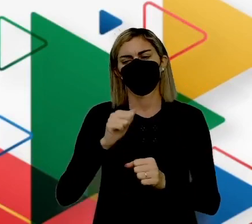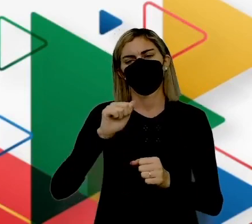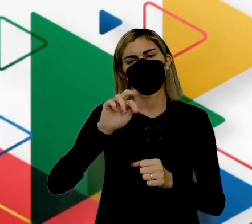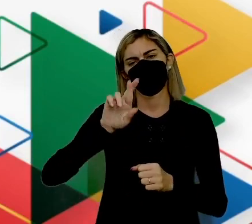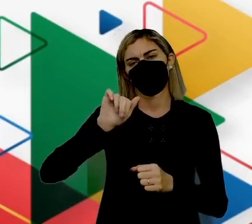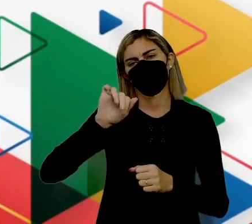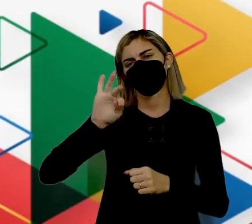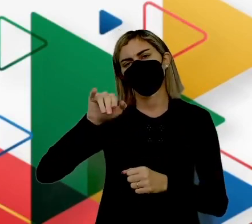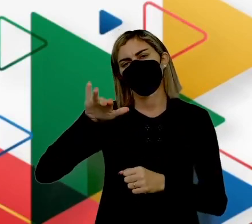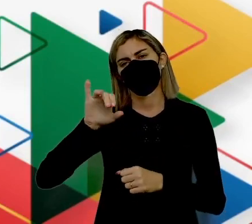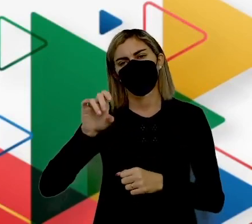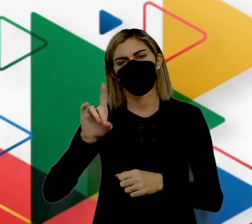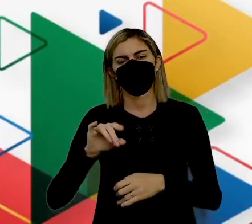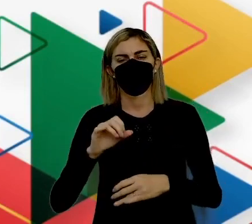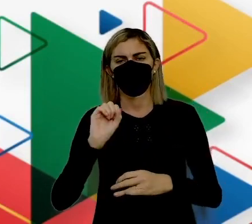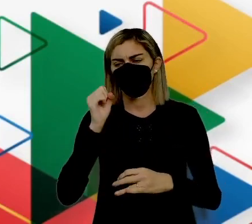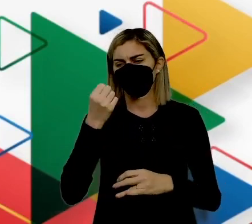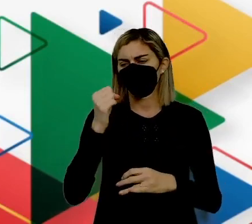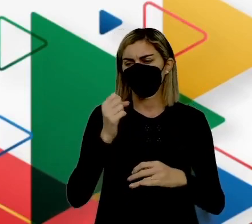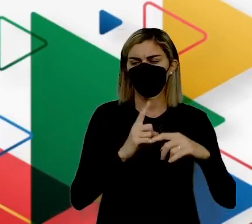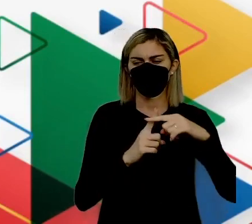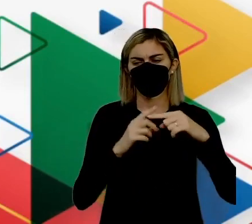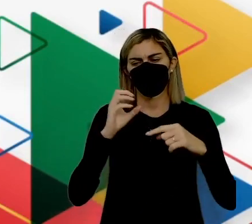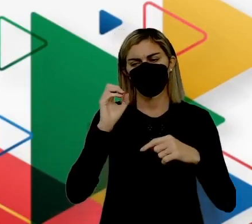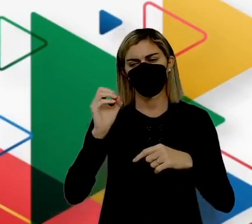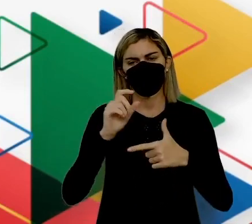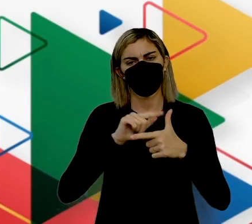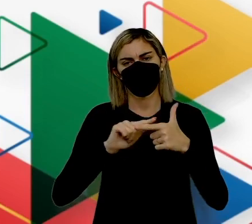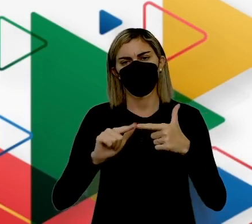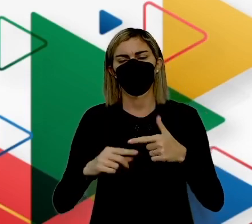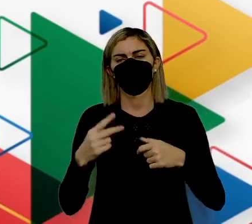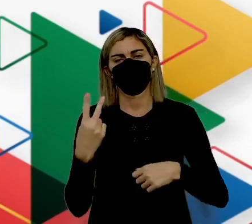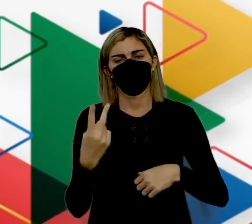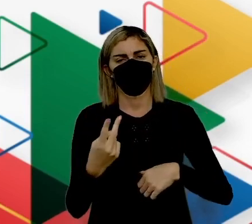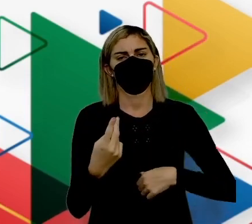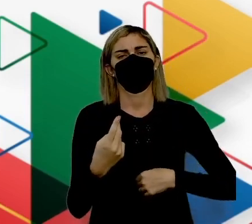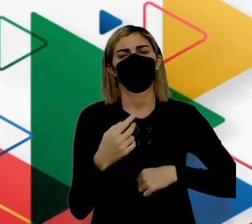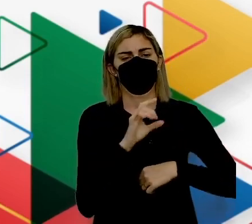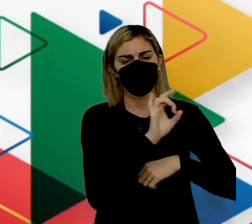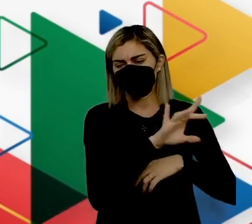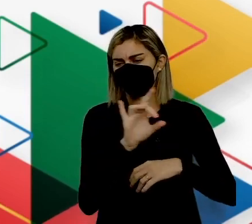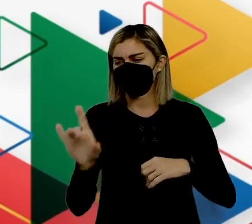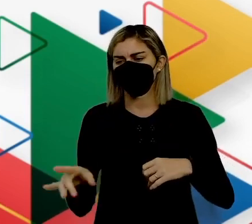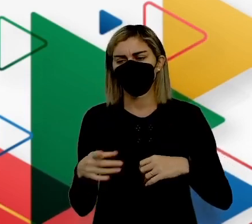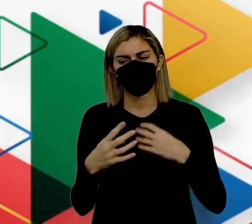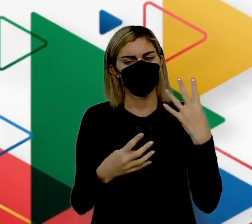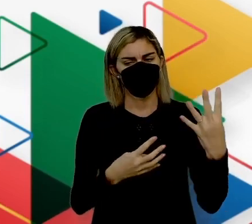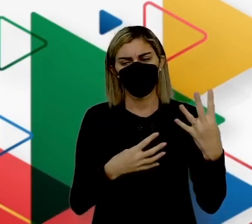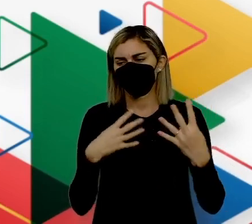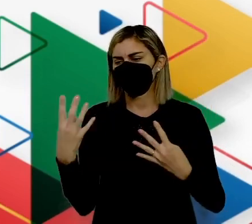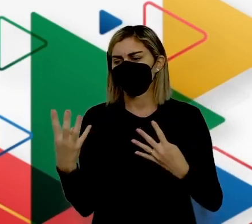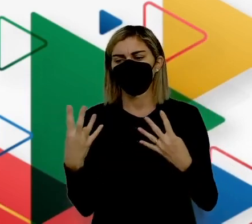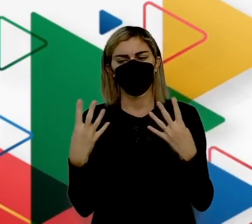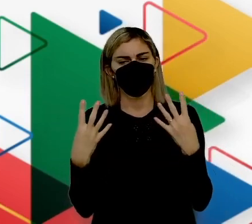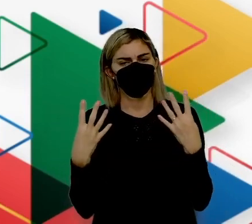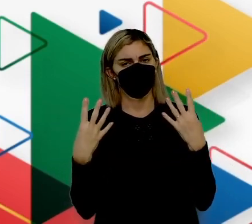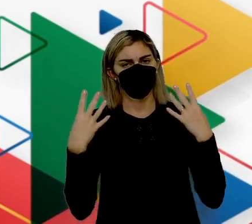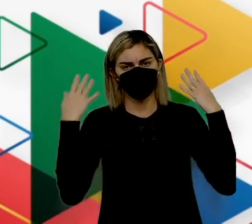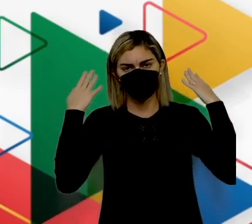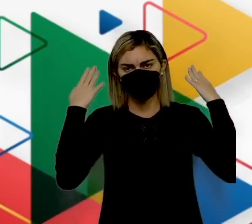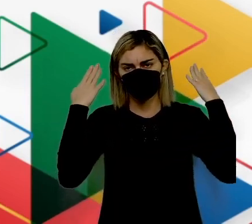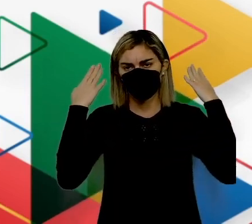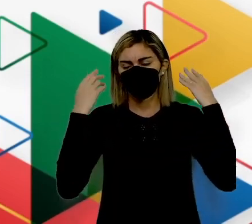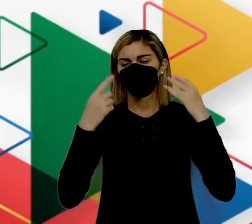aritmética. 8 mais 0 sobre 2. Cada uma ficou com 4 coulomb.